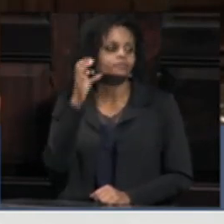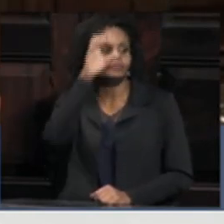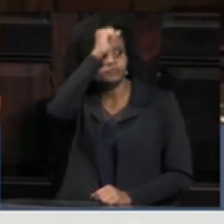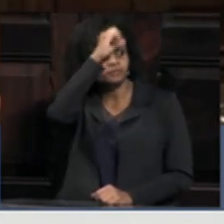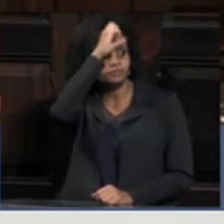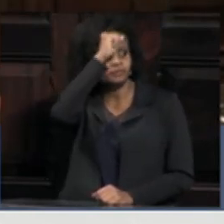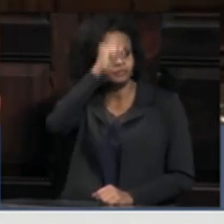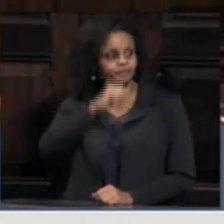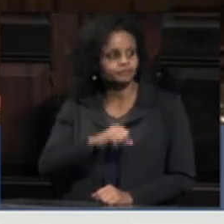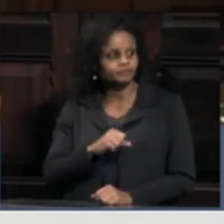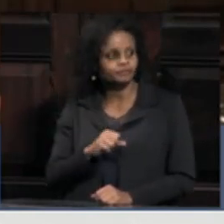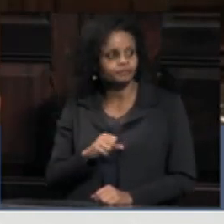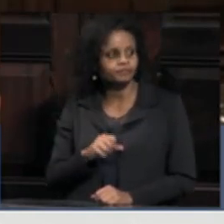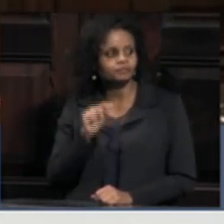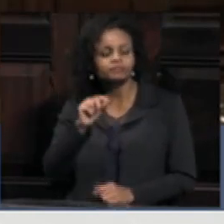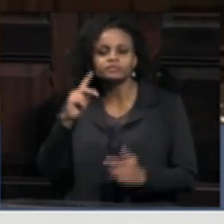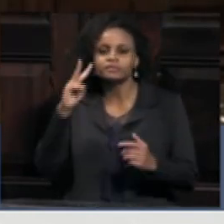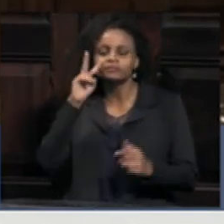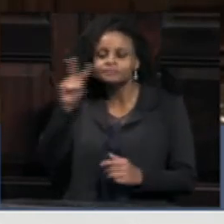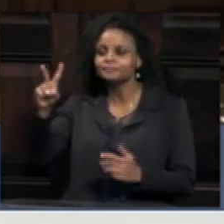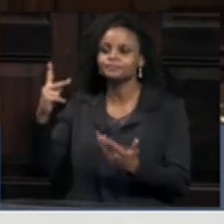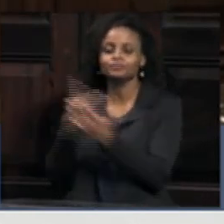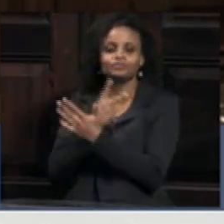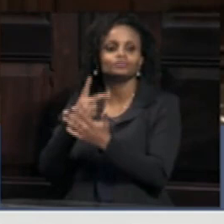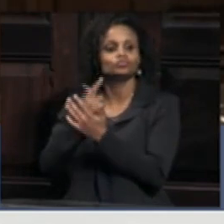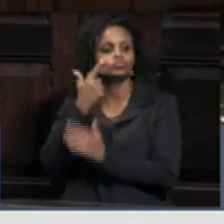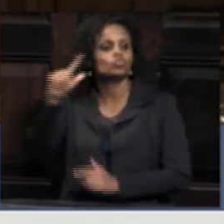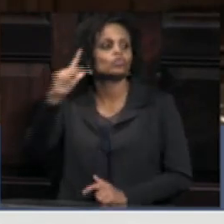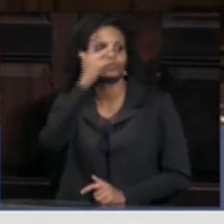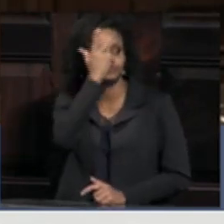aprender com o erro dos outros,